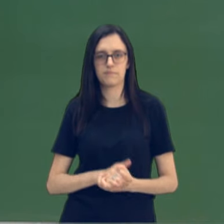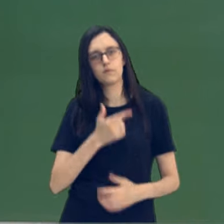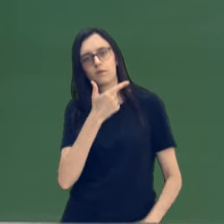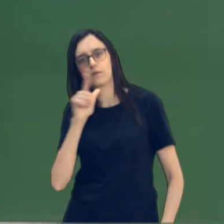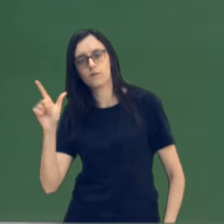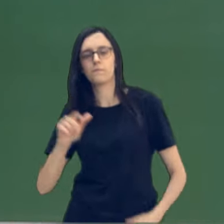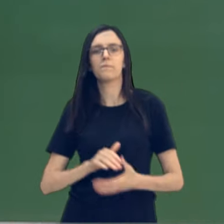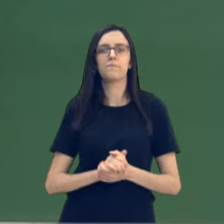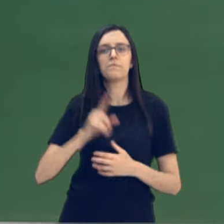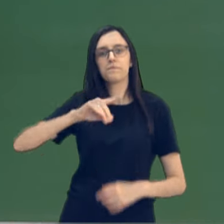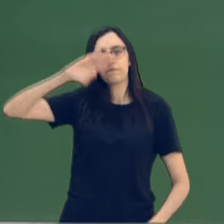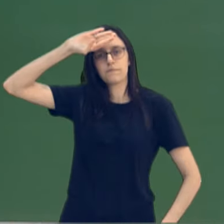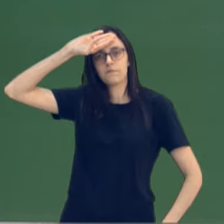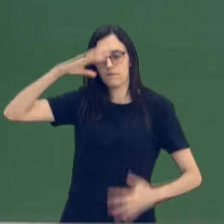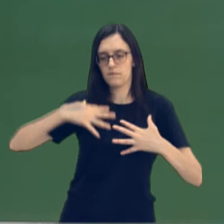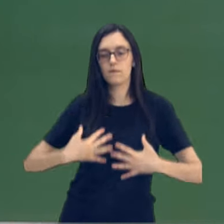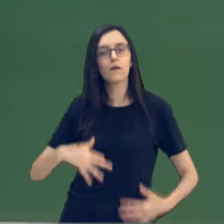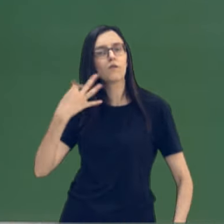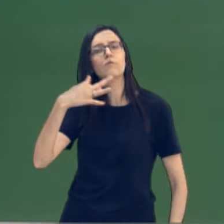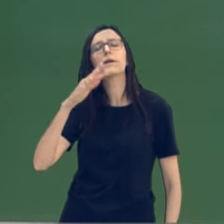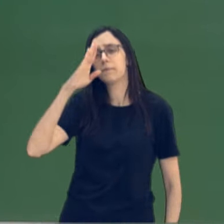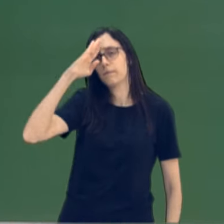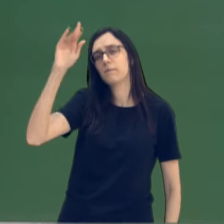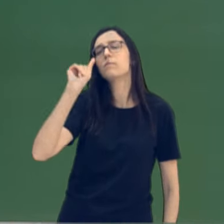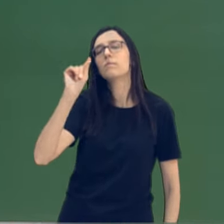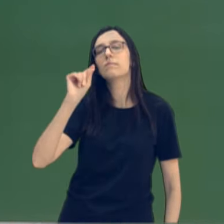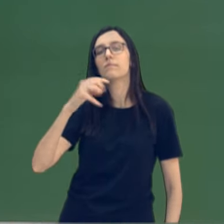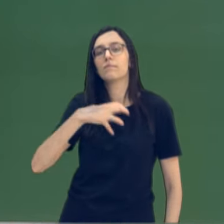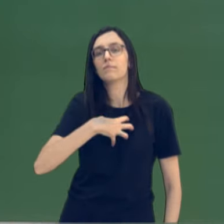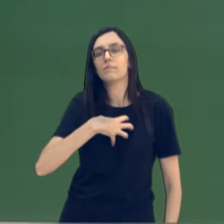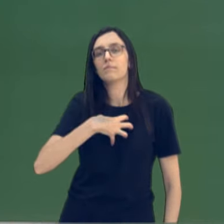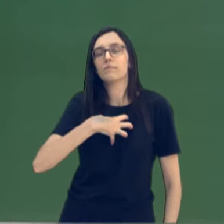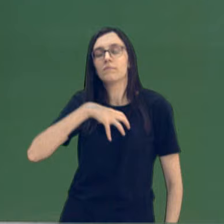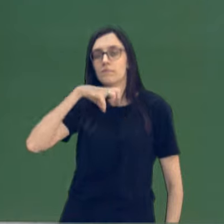Hantavirose, febre, dor no corpo e o principal sintoma? Falta de ar.